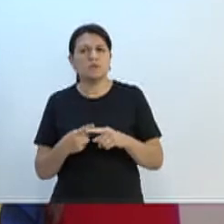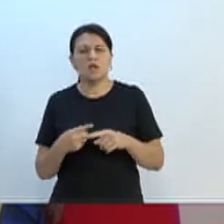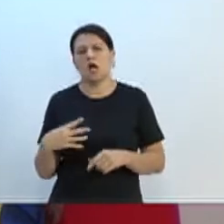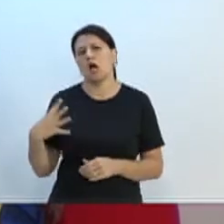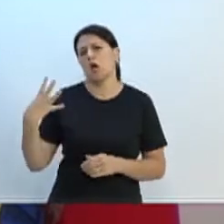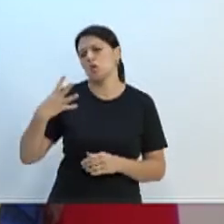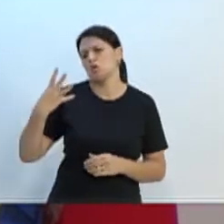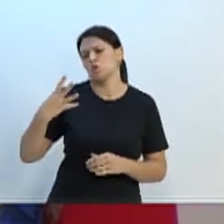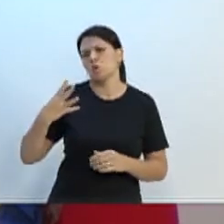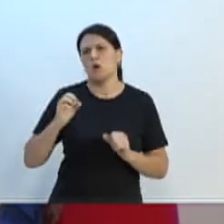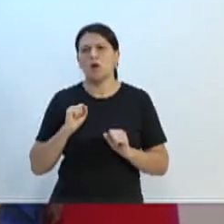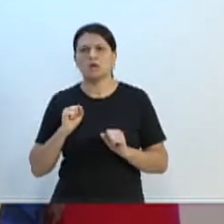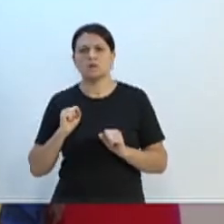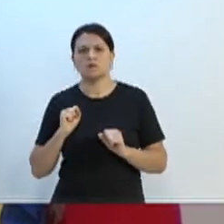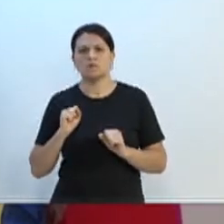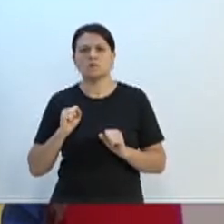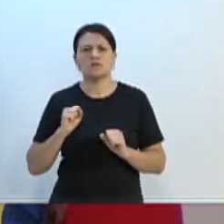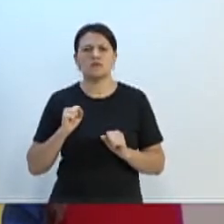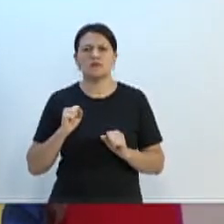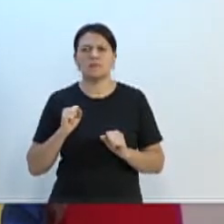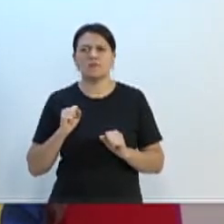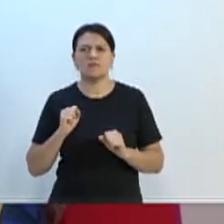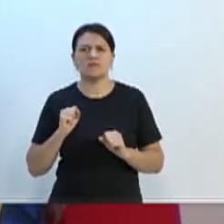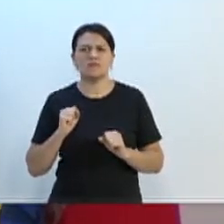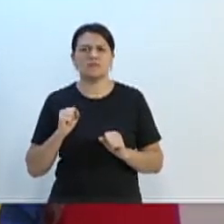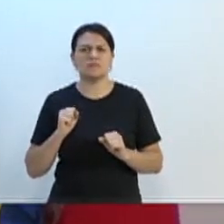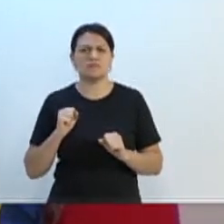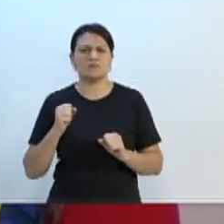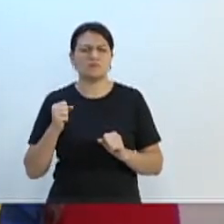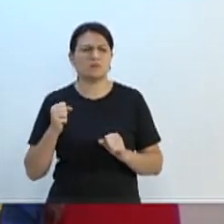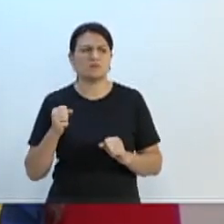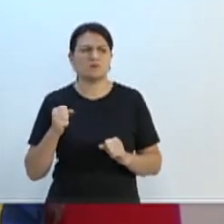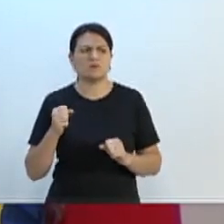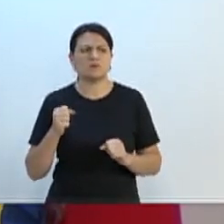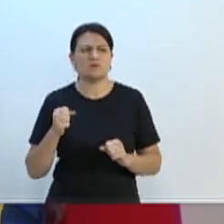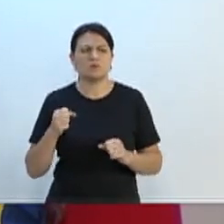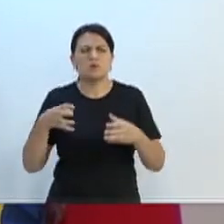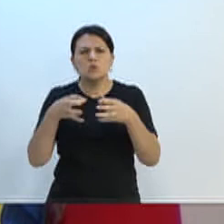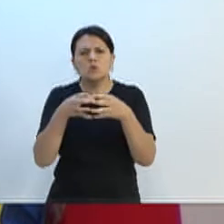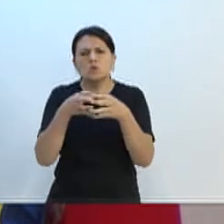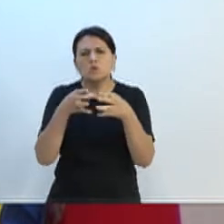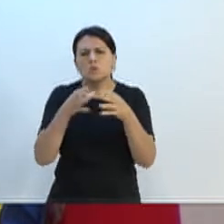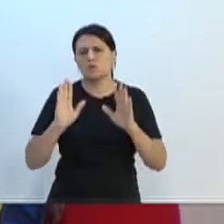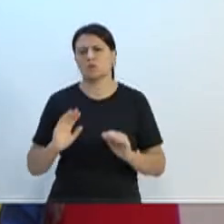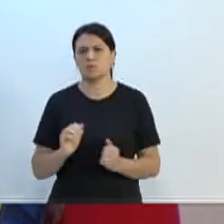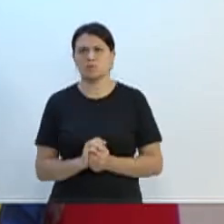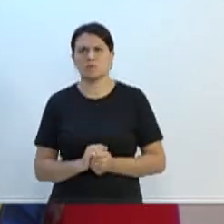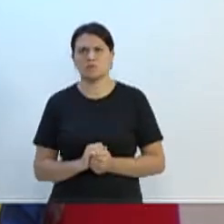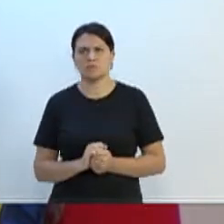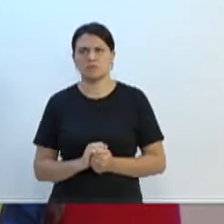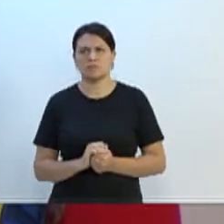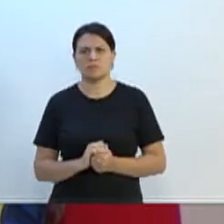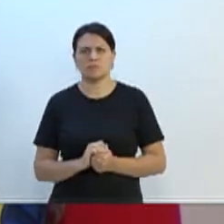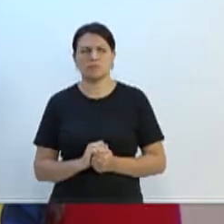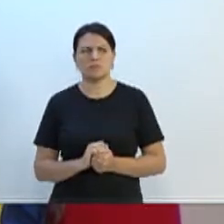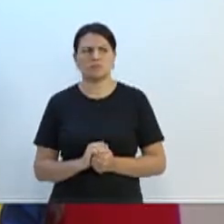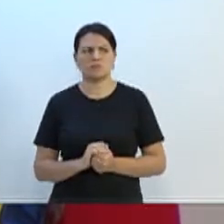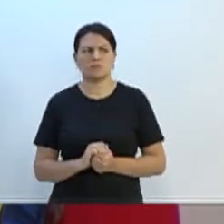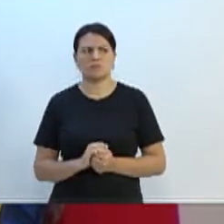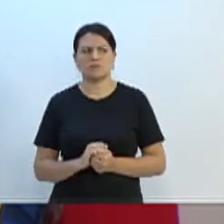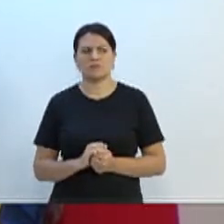4 mosqueteiros, quer dizer, resolveram o problema da cidade. Os 11, não intencionalmente, eu quero deixar bem